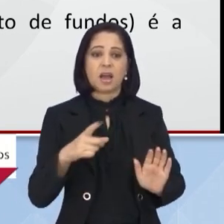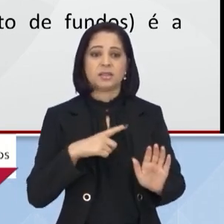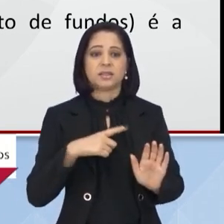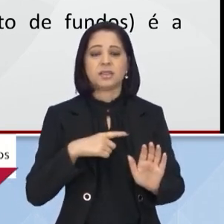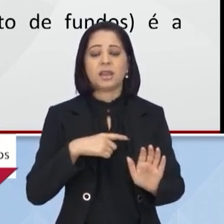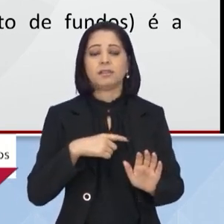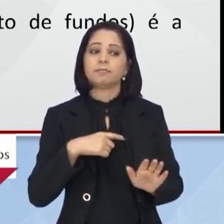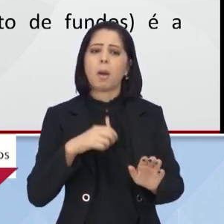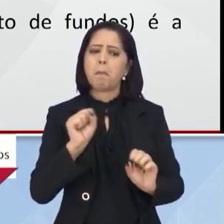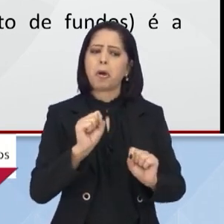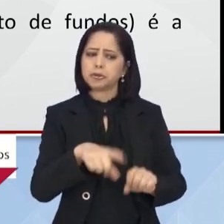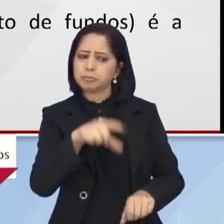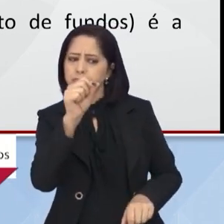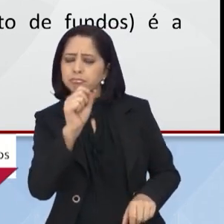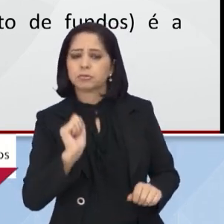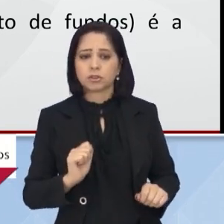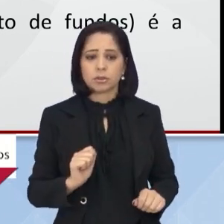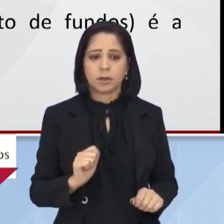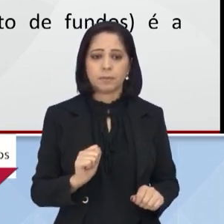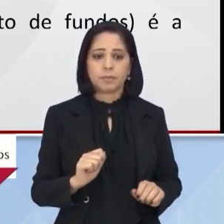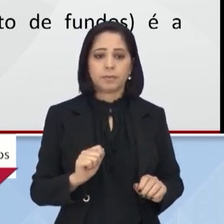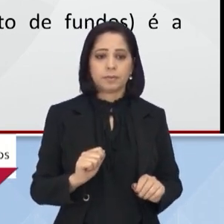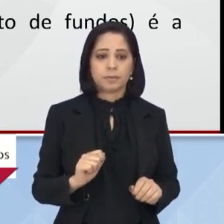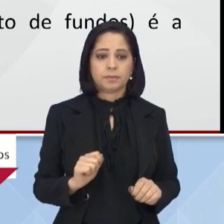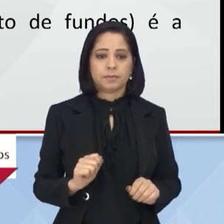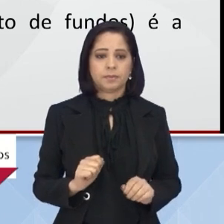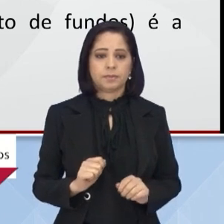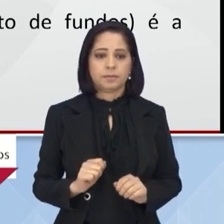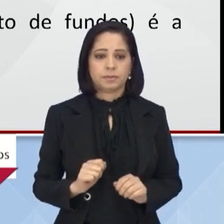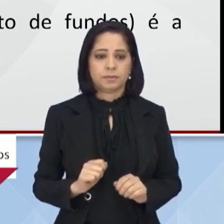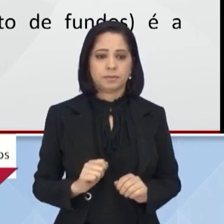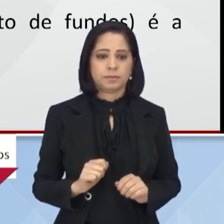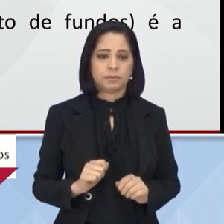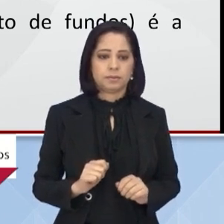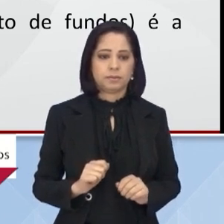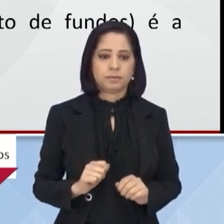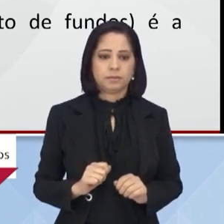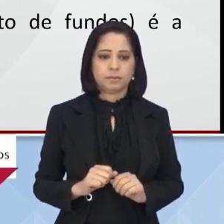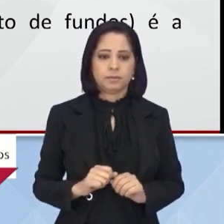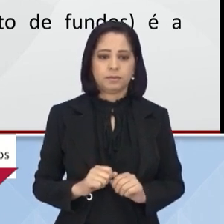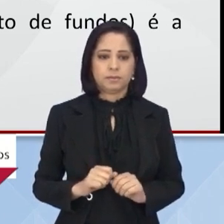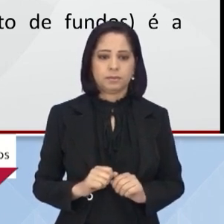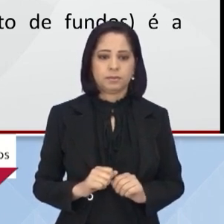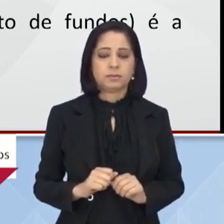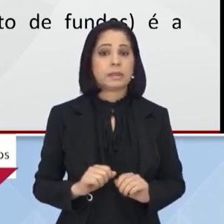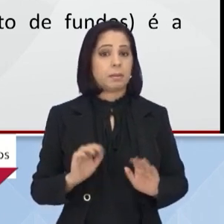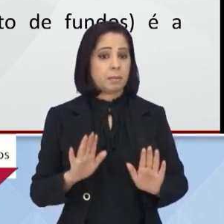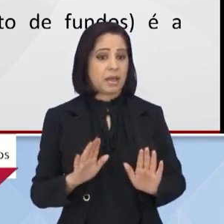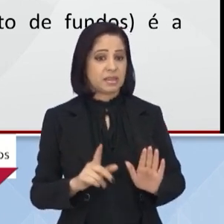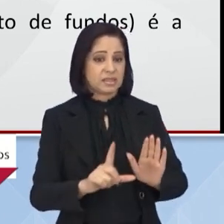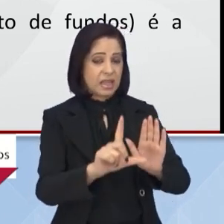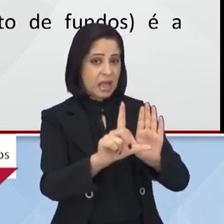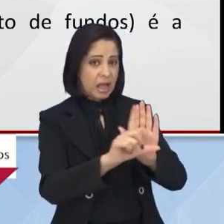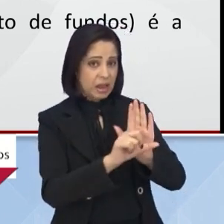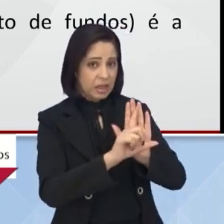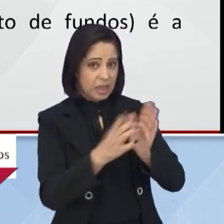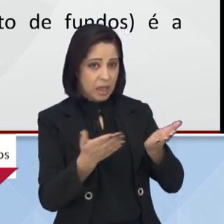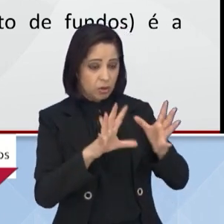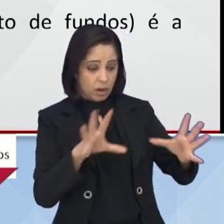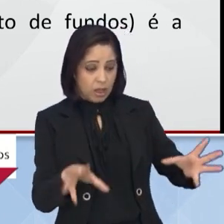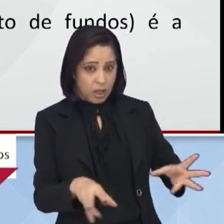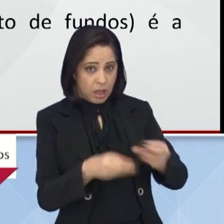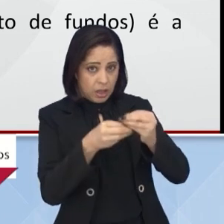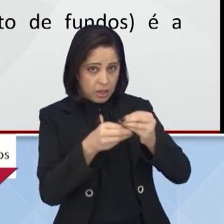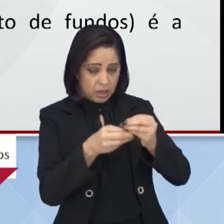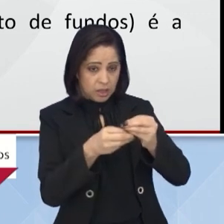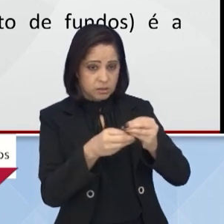opção aquela hipótese por outro lado eh se se por um lado ela restringiu a possibilidade de